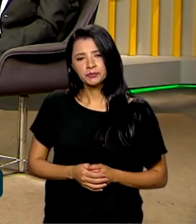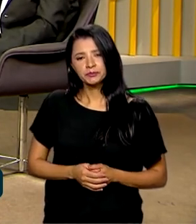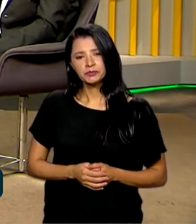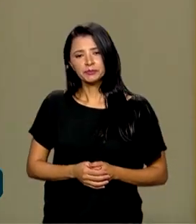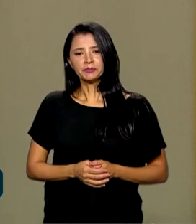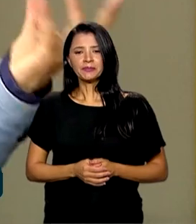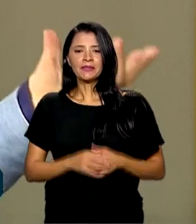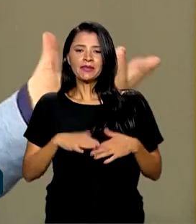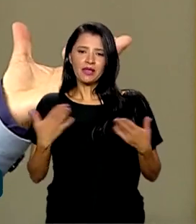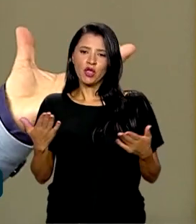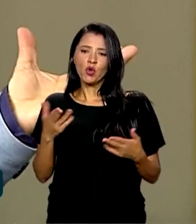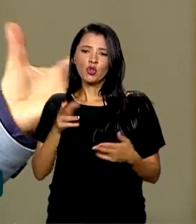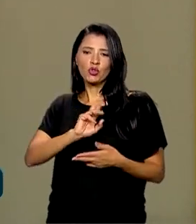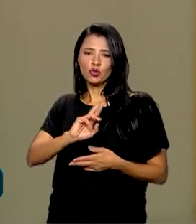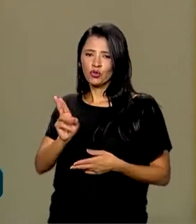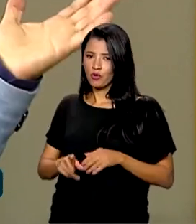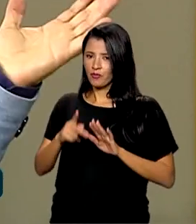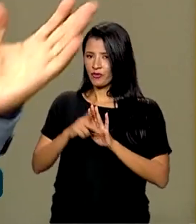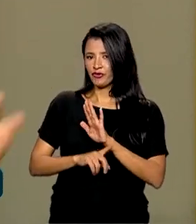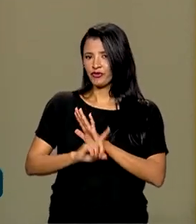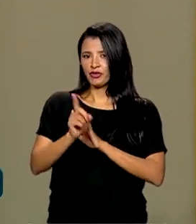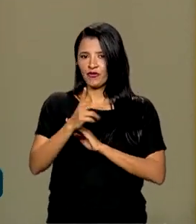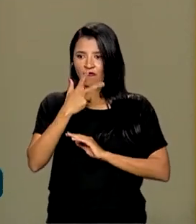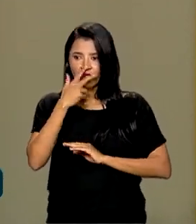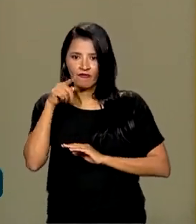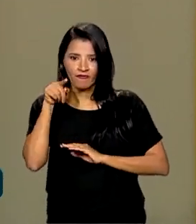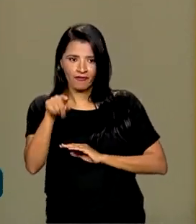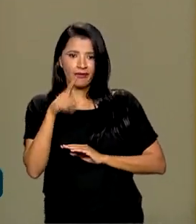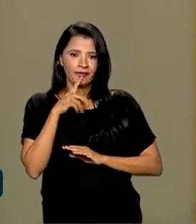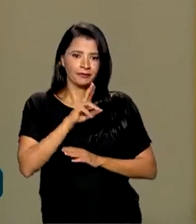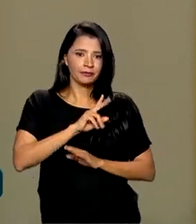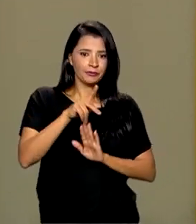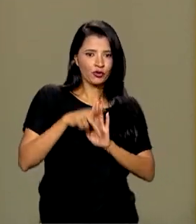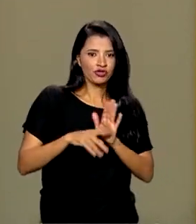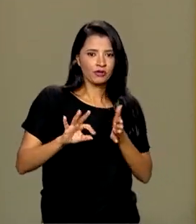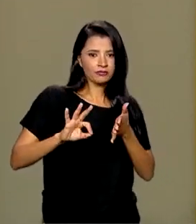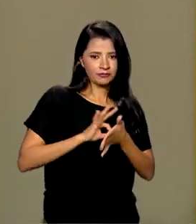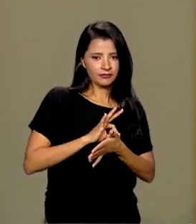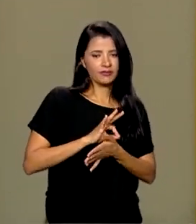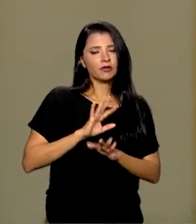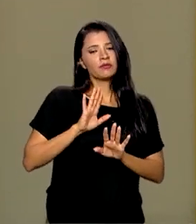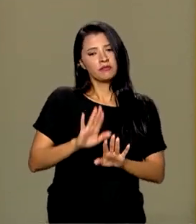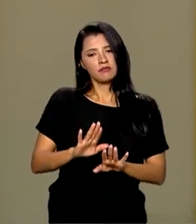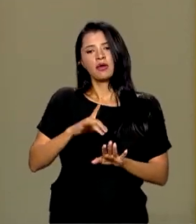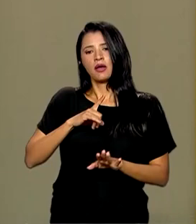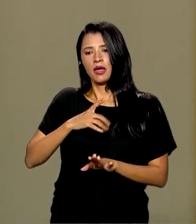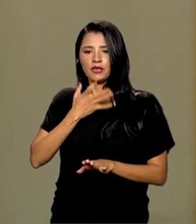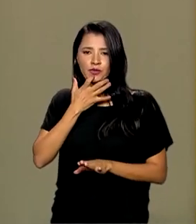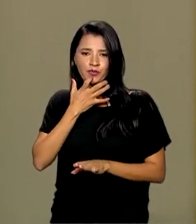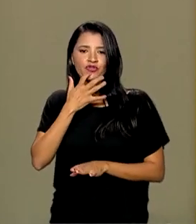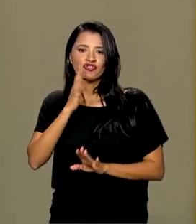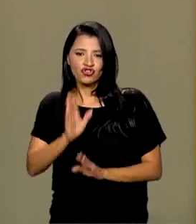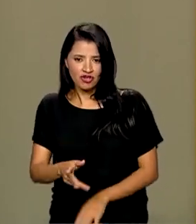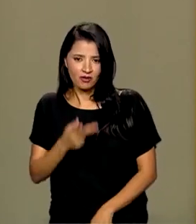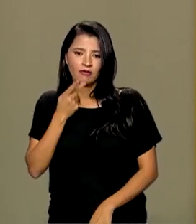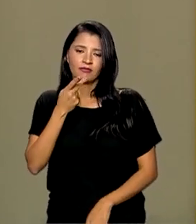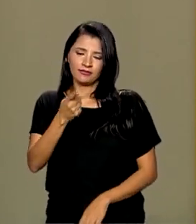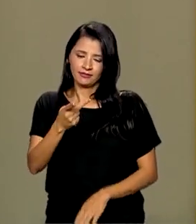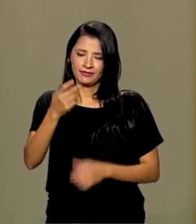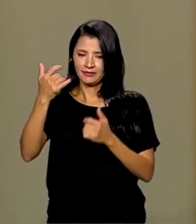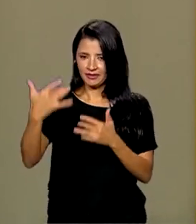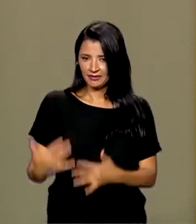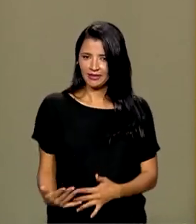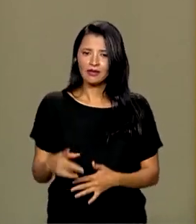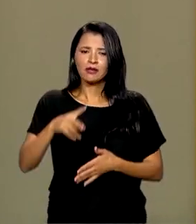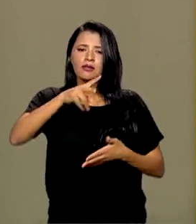Eu não vou citar nomes de projetos, porque vai que esses projetos possam estar se inscrevendo, né? Mas como eu mencionei, a leitura